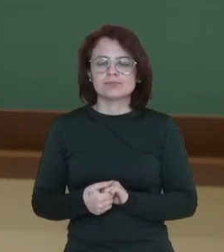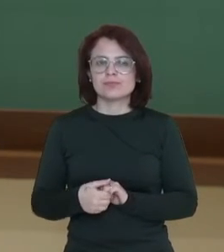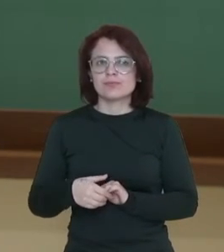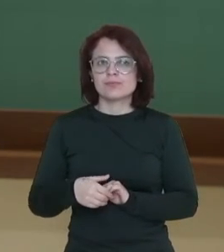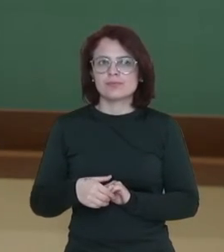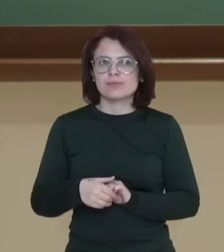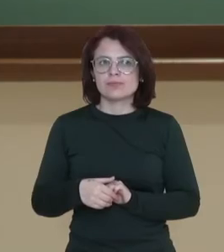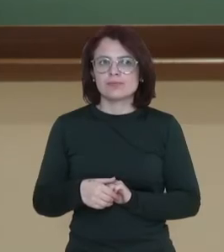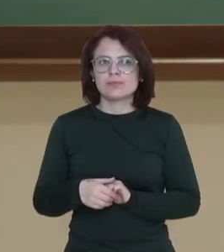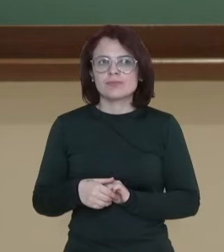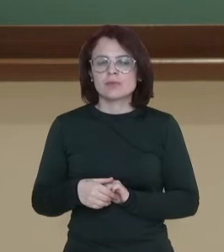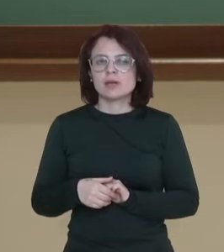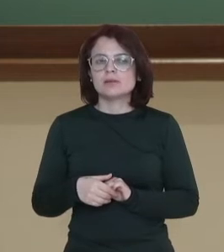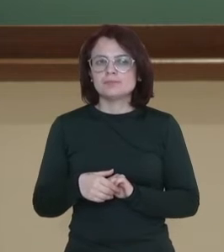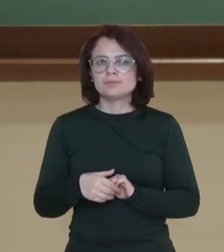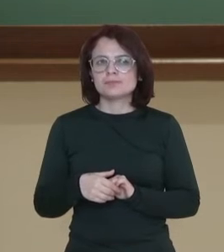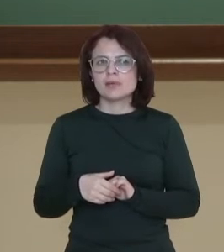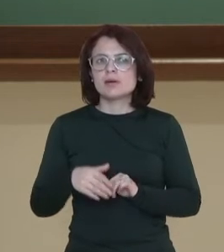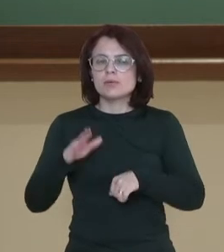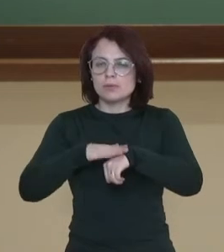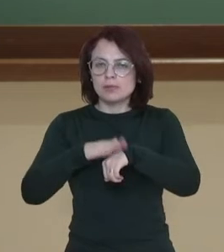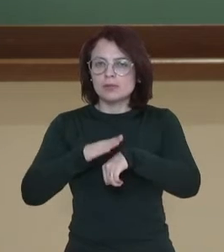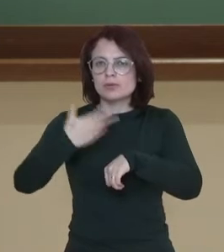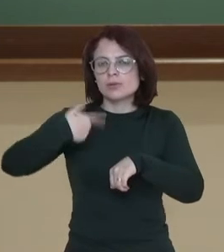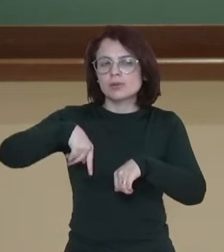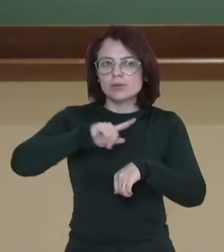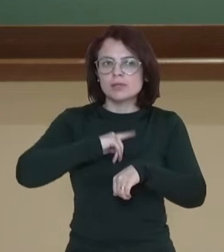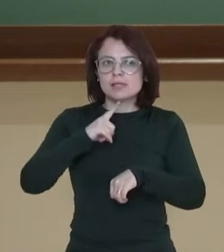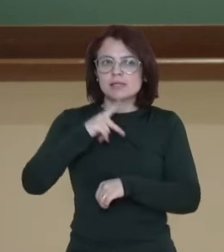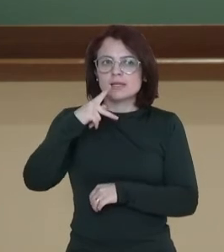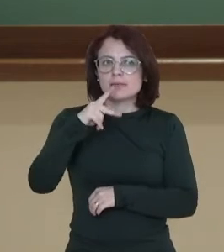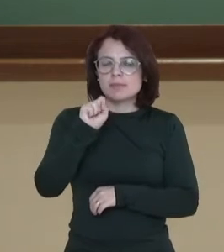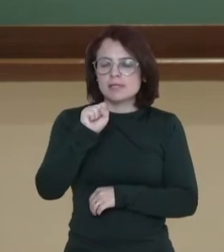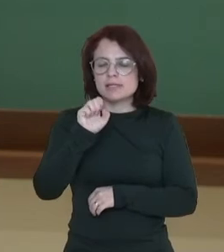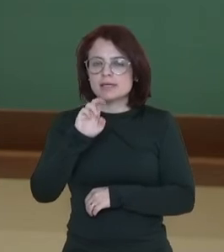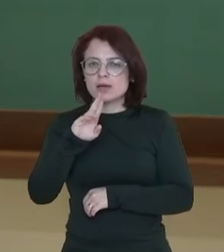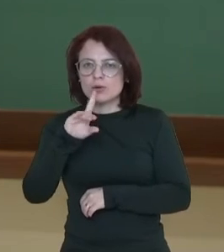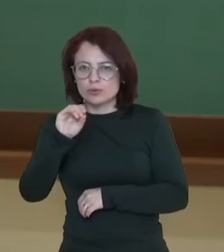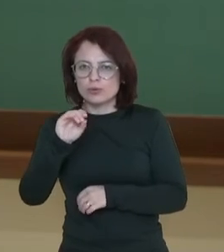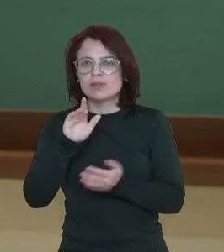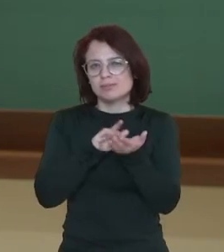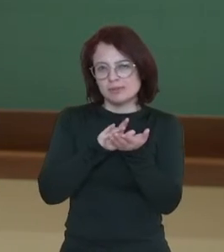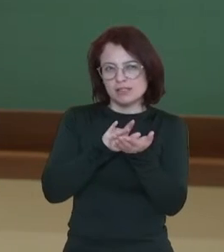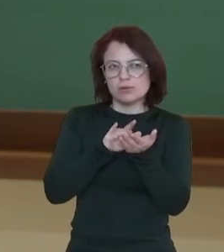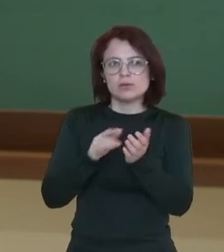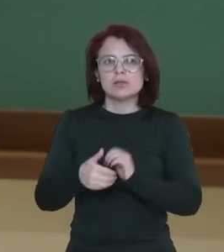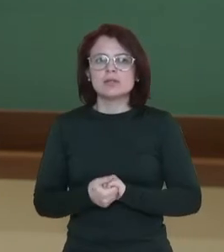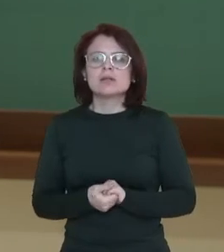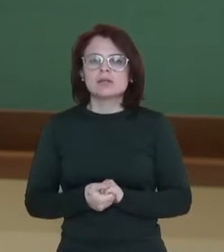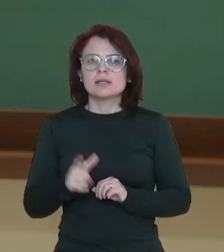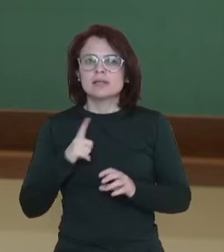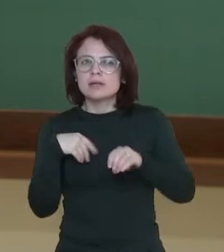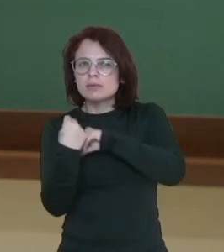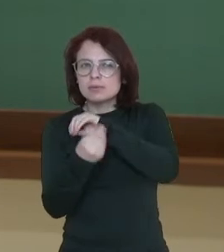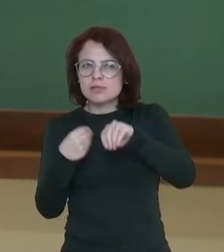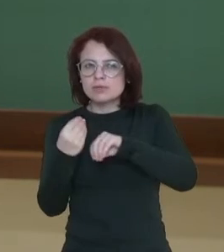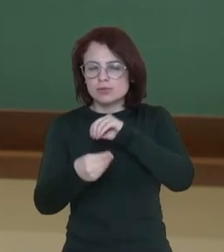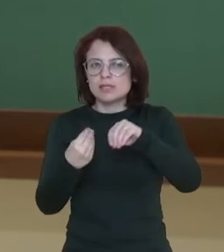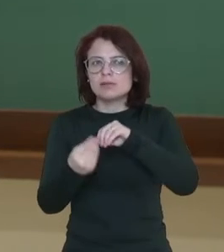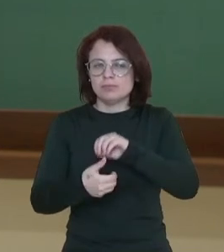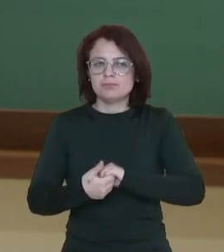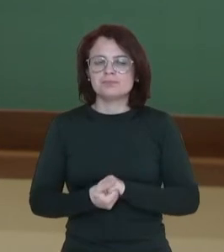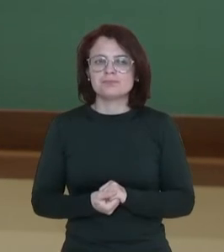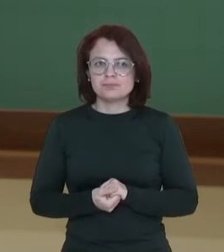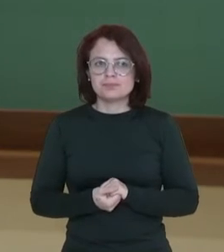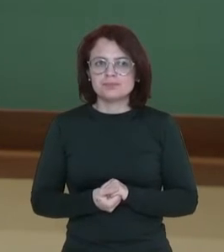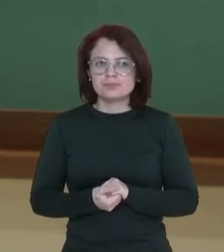por exemplo, tá? Quando ele é pseudocelomado, ou seja, a formação ali de mesoderme, né, e a